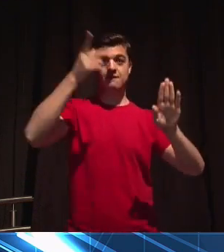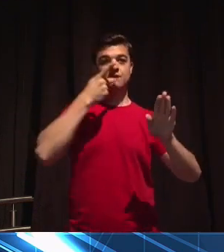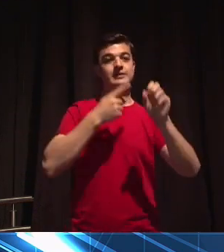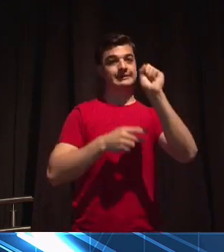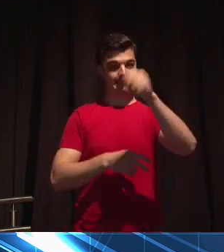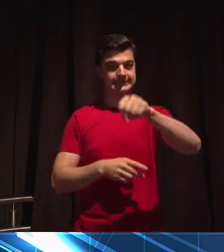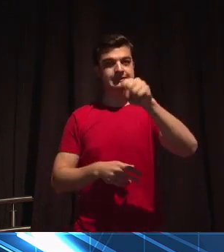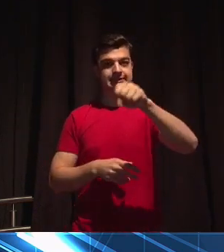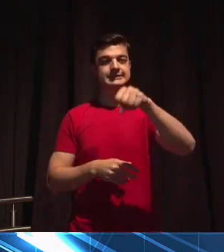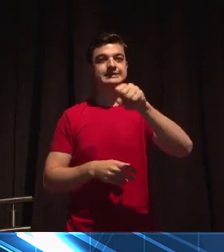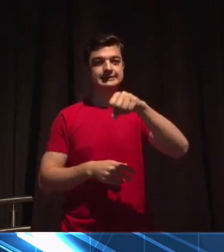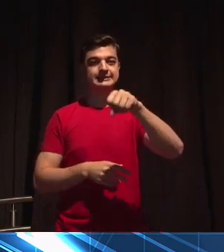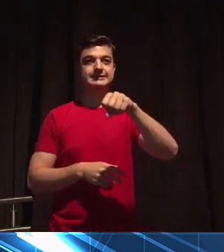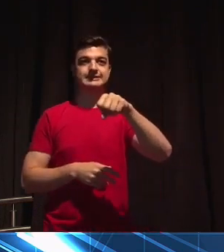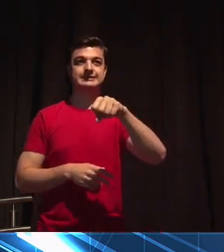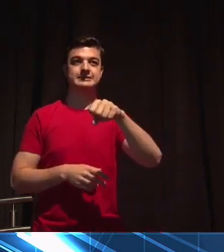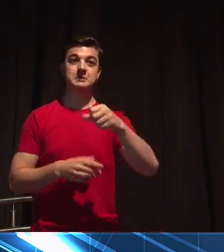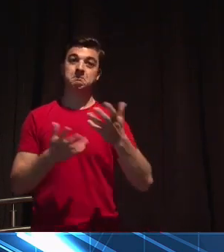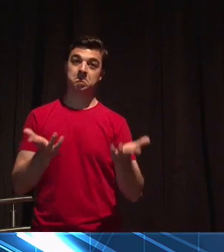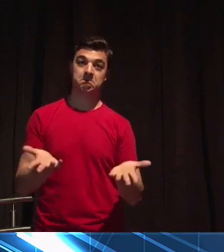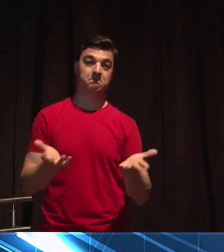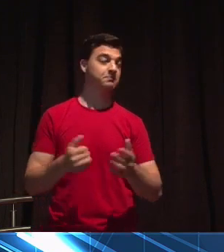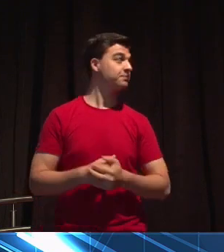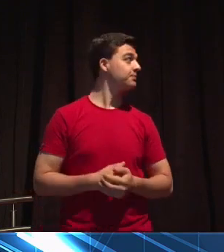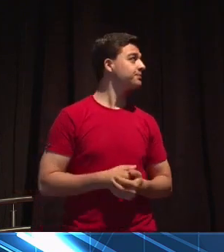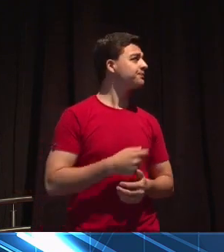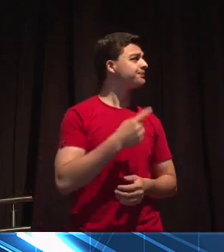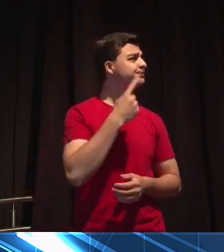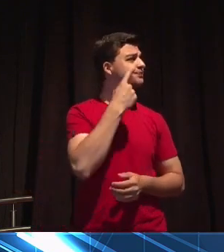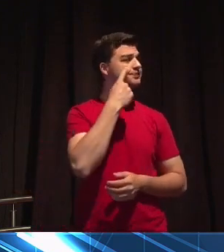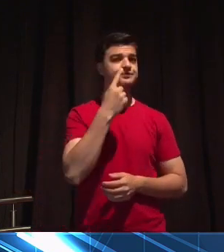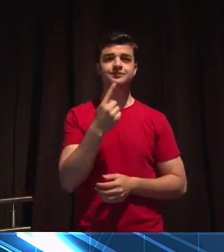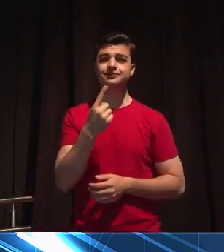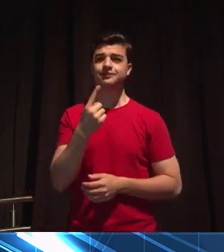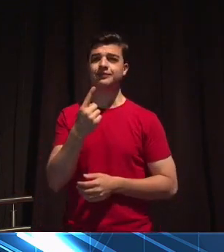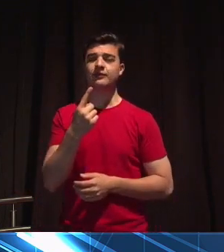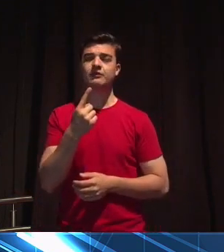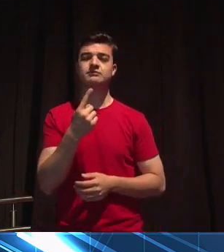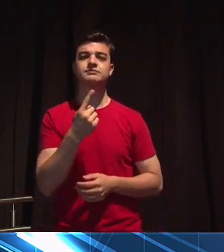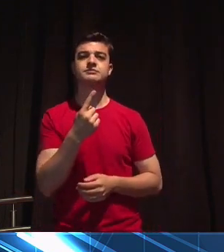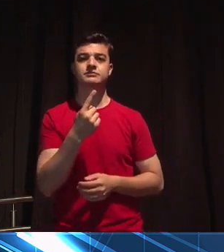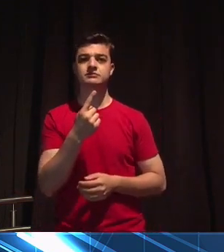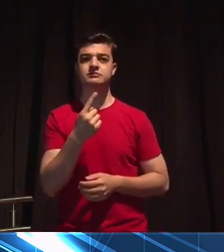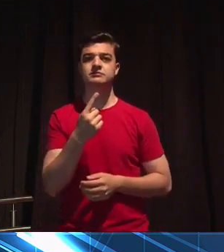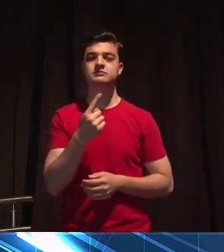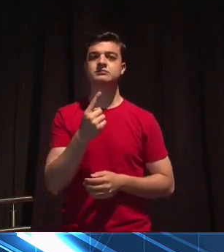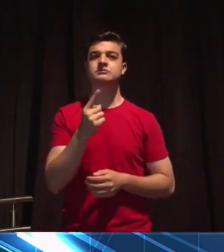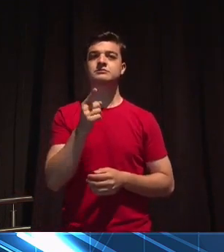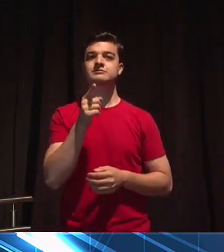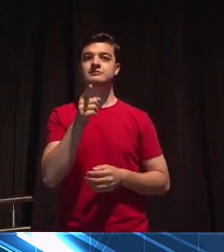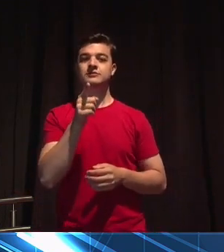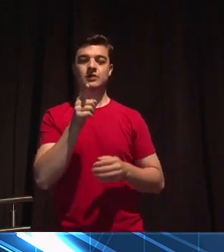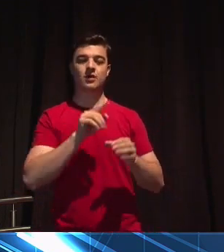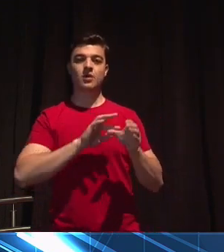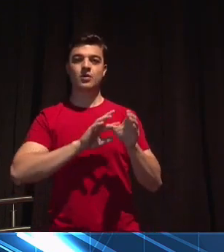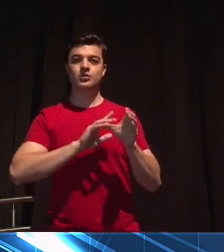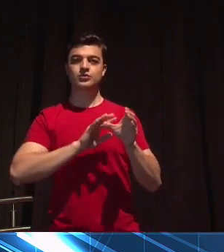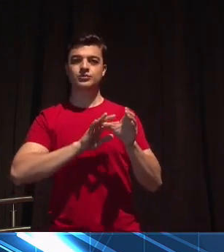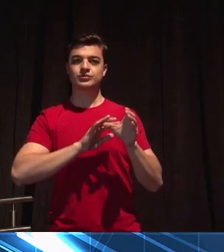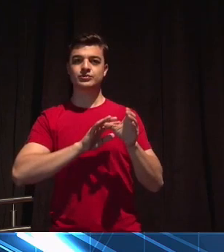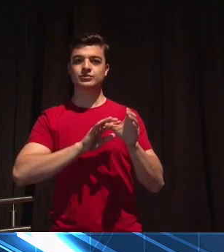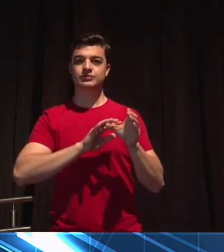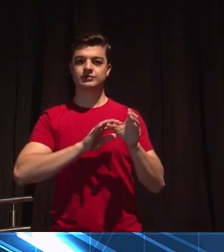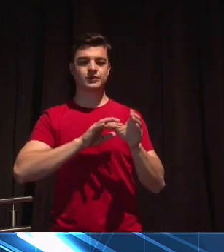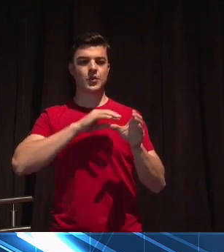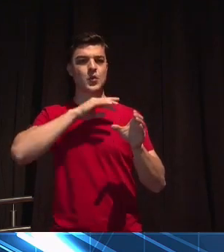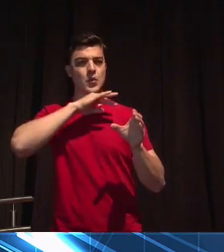presencial aqui então o lance dá para você fazer uma refaturação né é um código um estado que a gente considera ruim